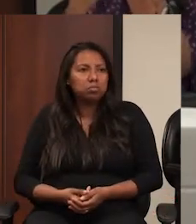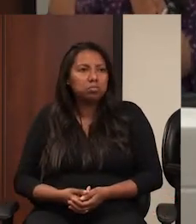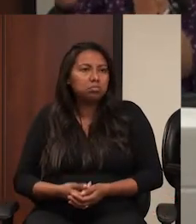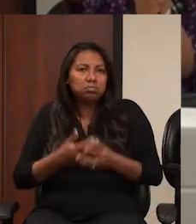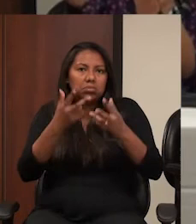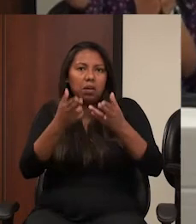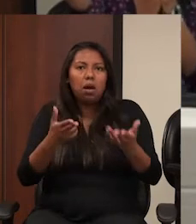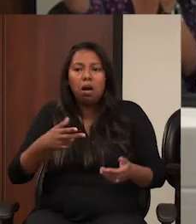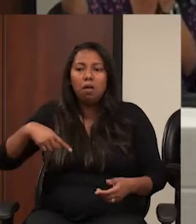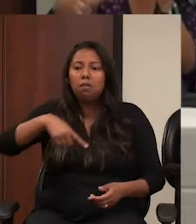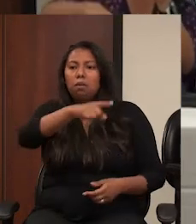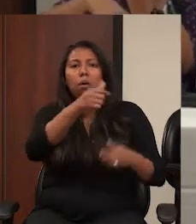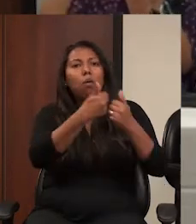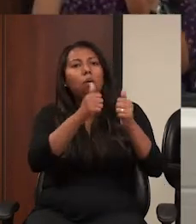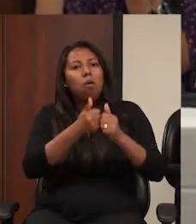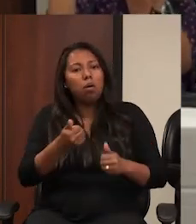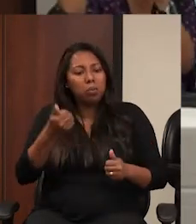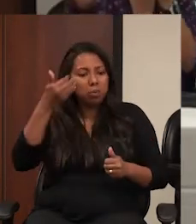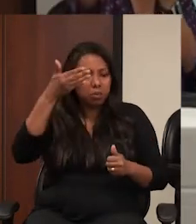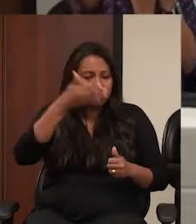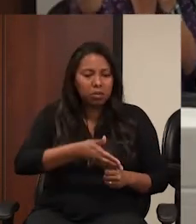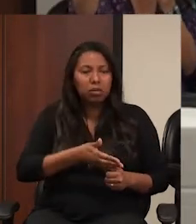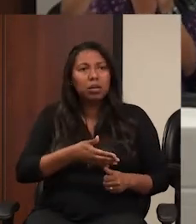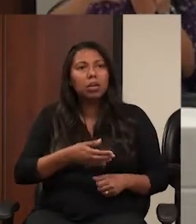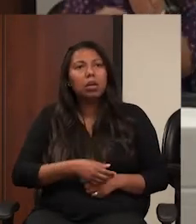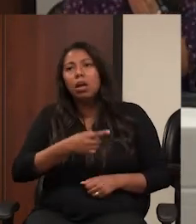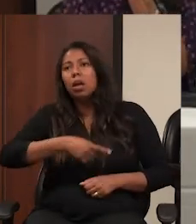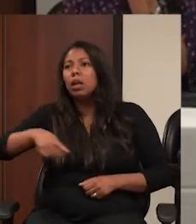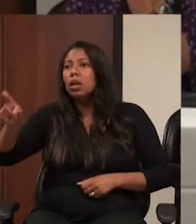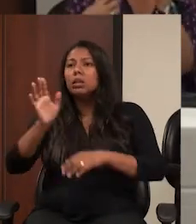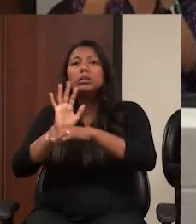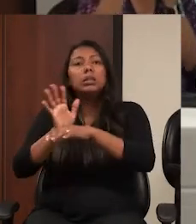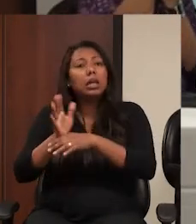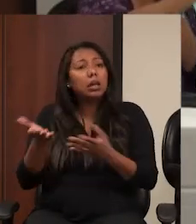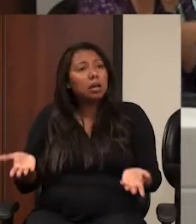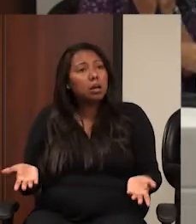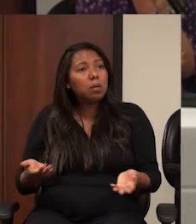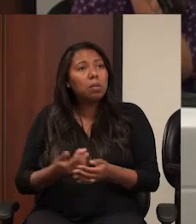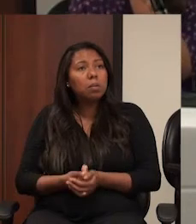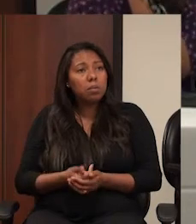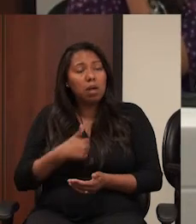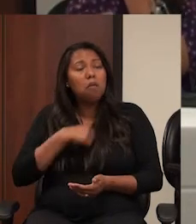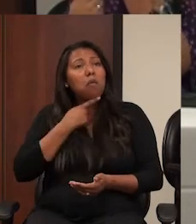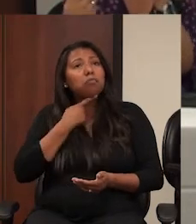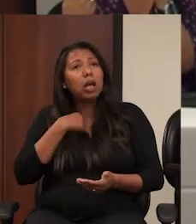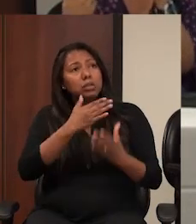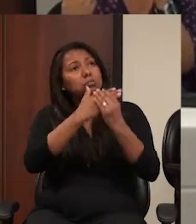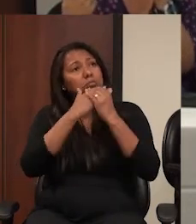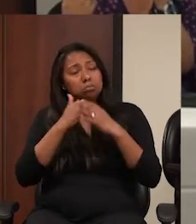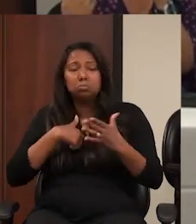É pegar o ônibus, vir até aqui. Se eu quiser ir ao cinema, eu vou ao cinema, eu pago meu cinema. Se eu quiser comprar um lanche, eu compro o lanche.